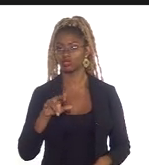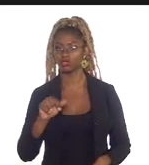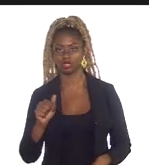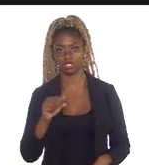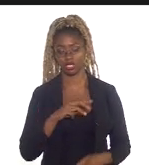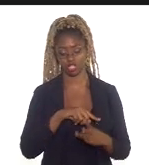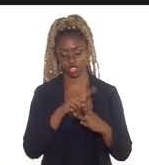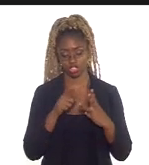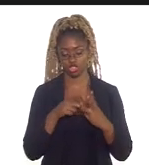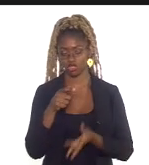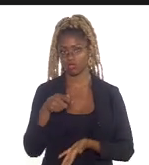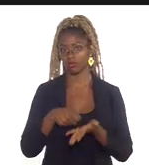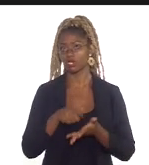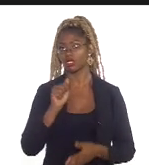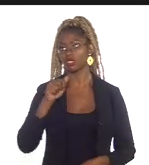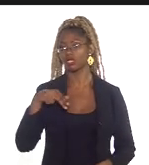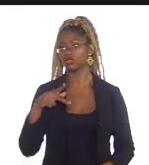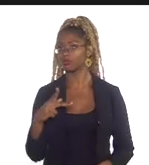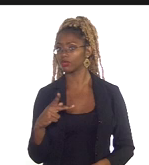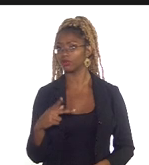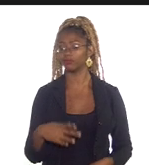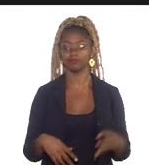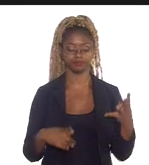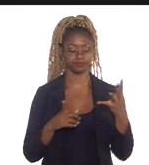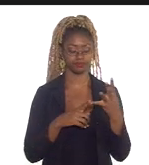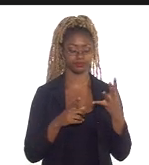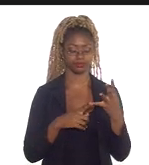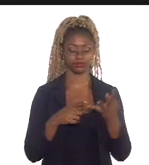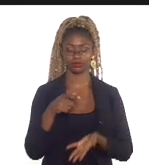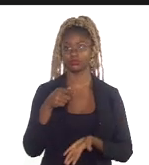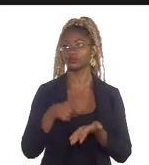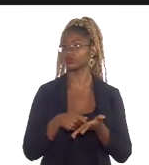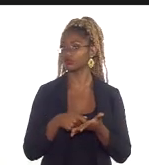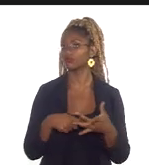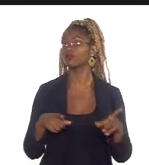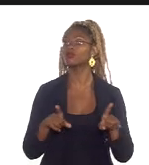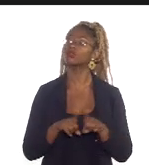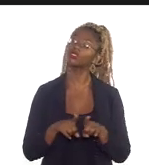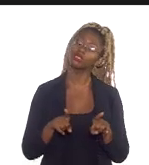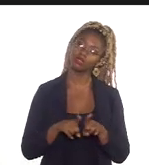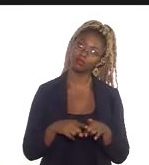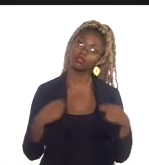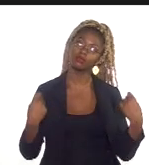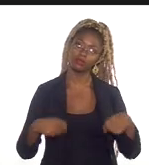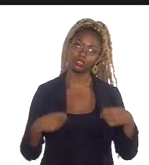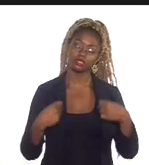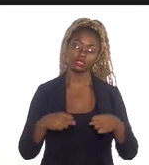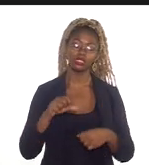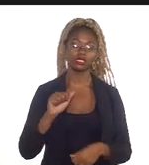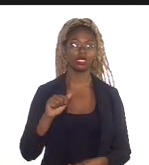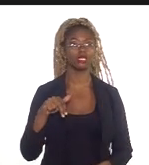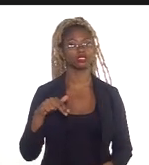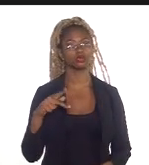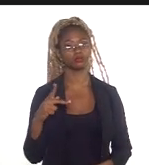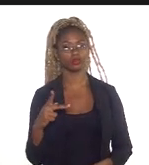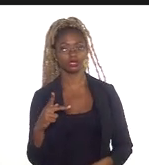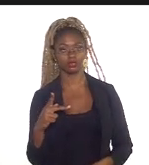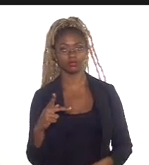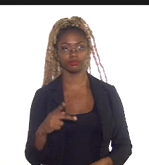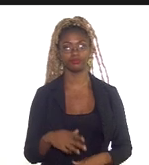ANP. A quarta obrigação, que também vai precisar da ANP, é